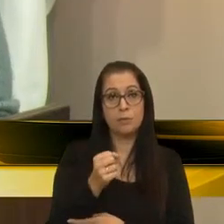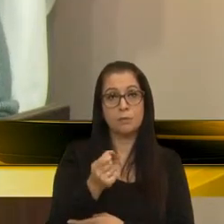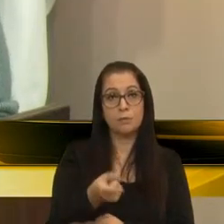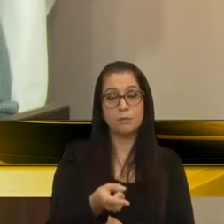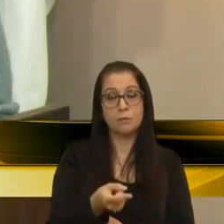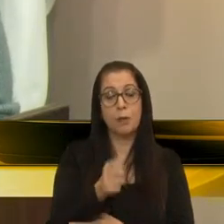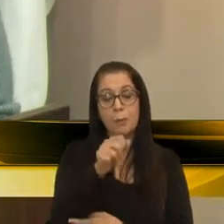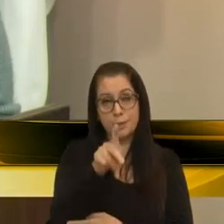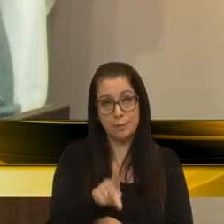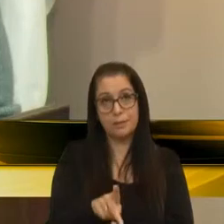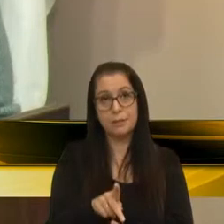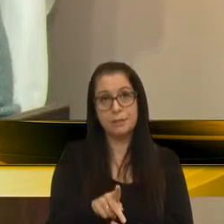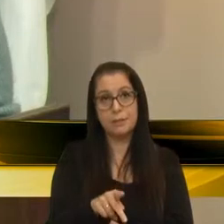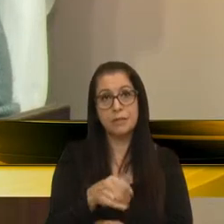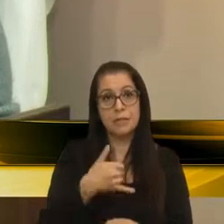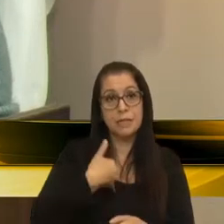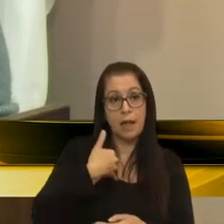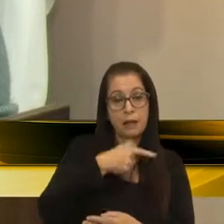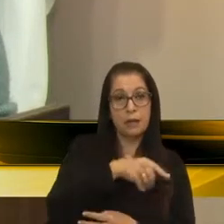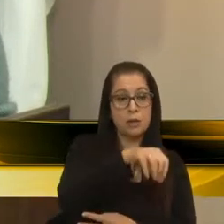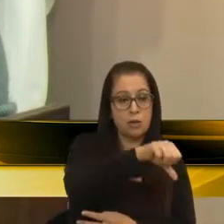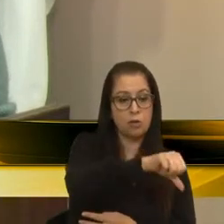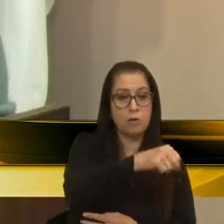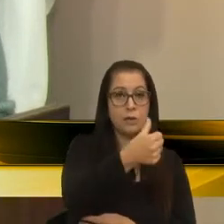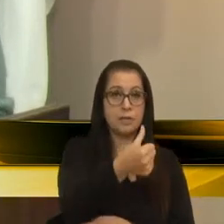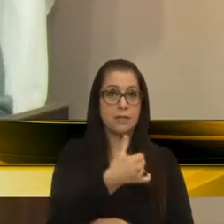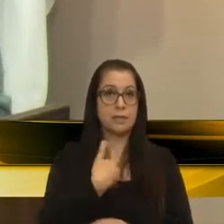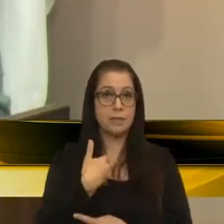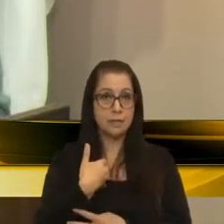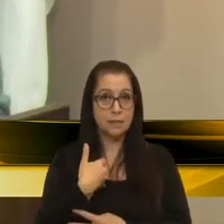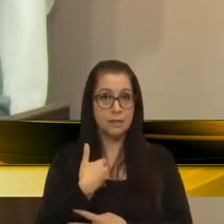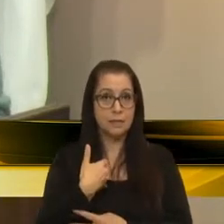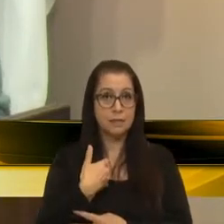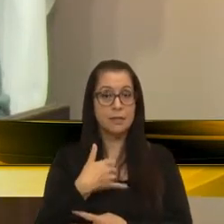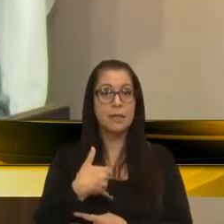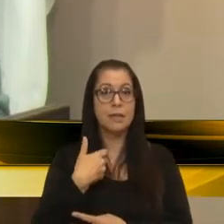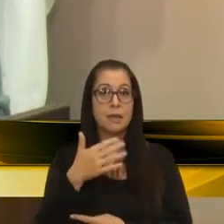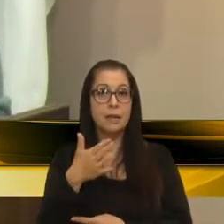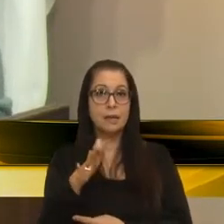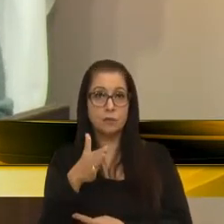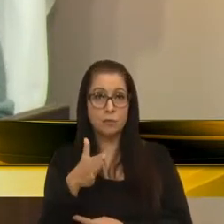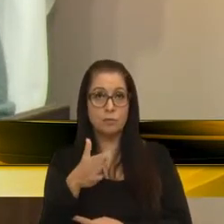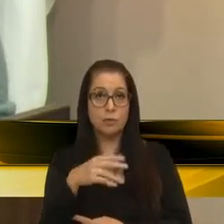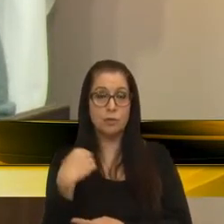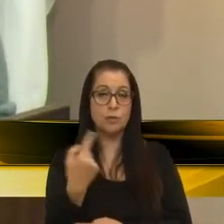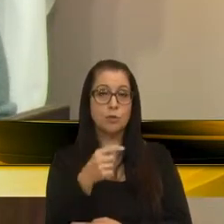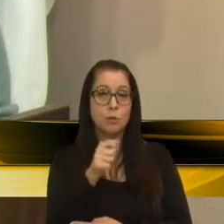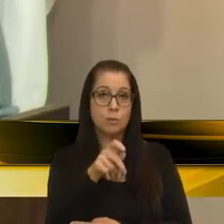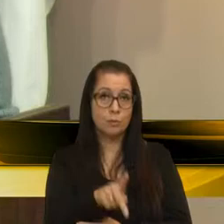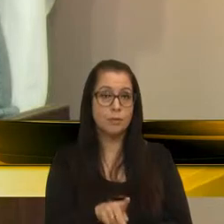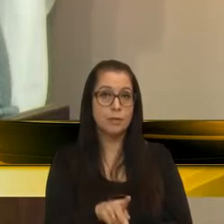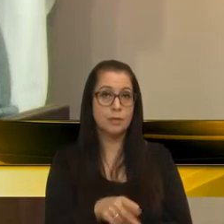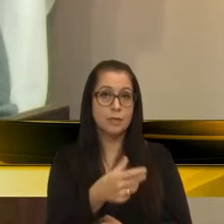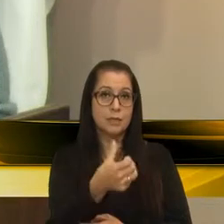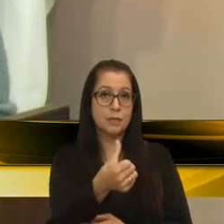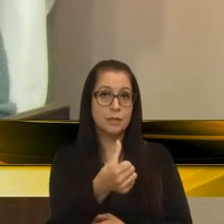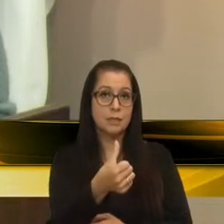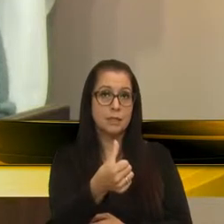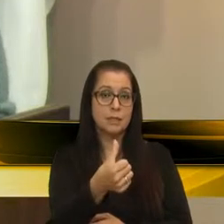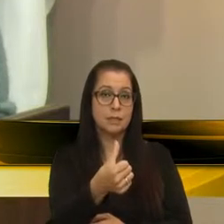o aposentado de mais idade tem 96 anos. E a idade média dos nossos aposentados é